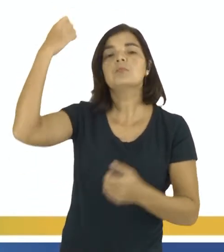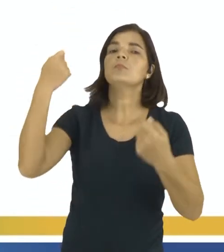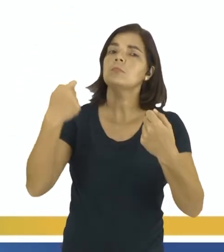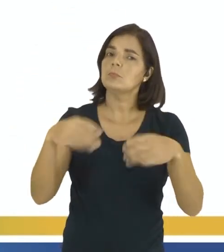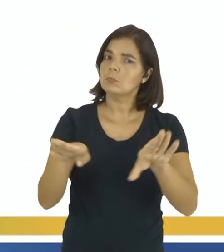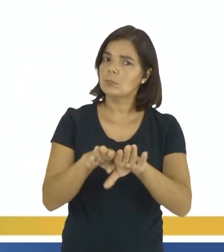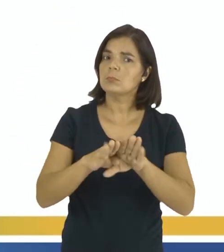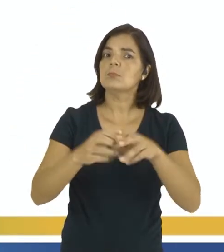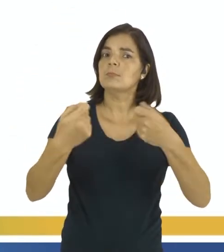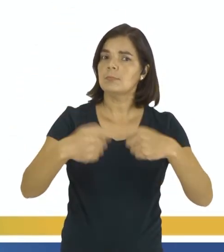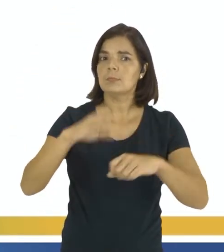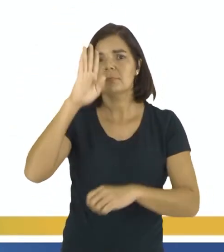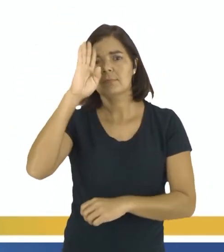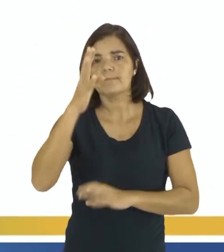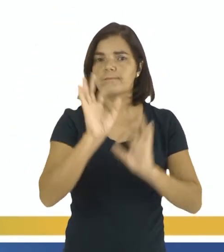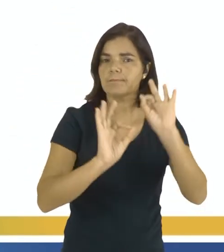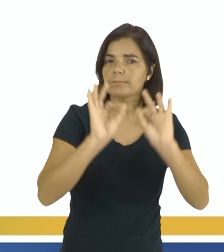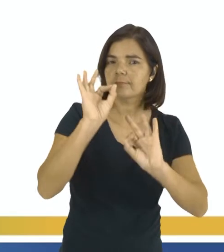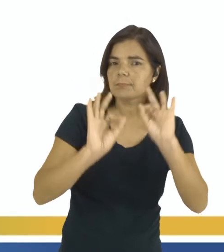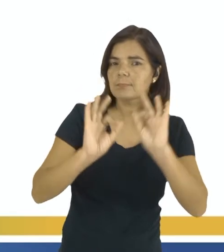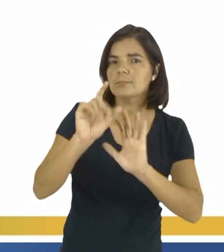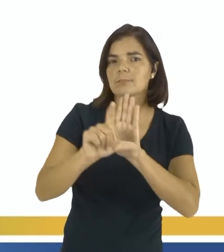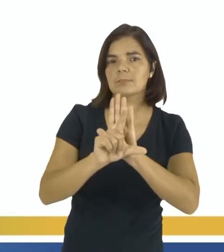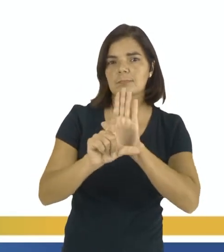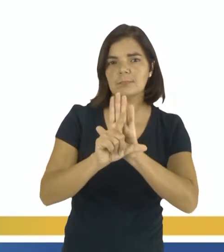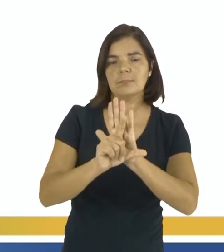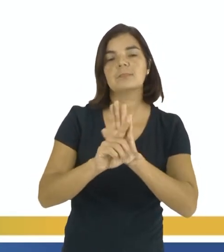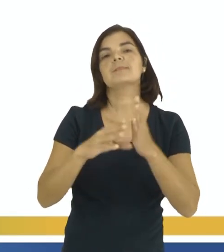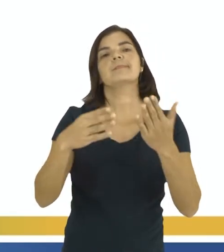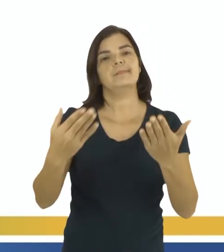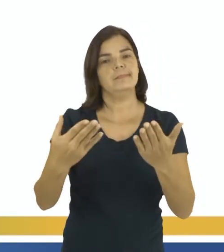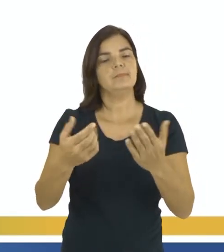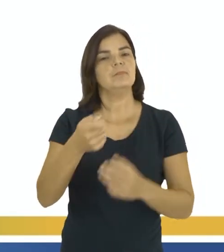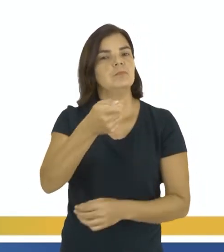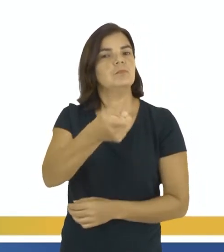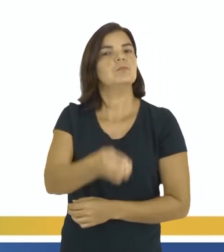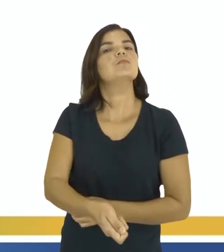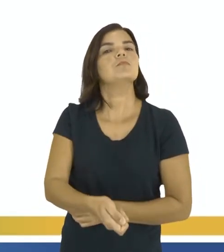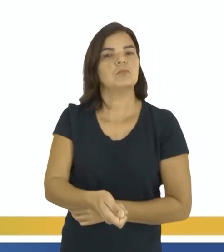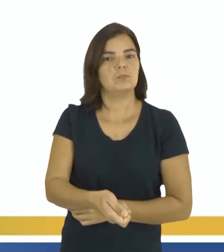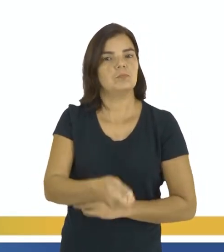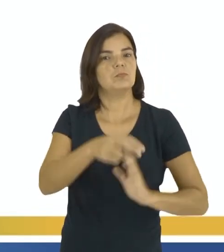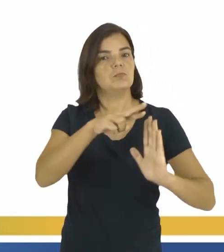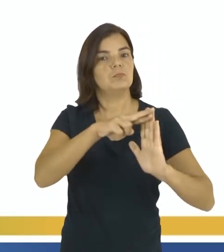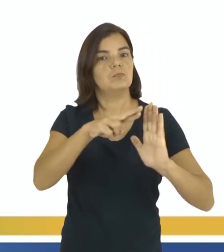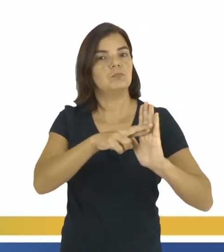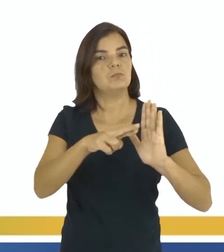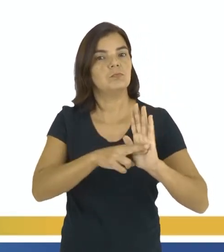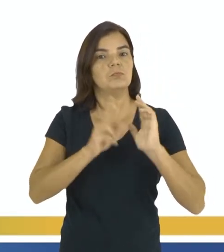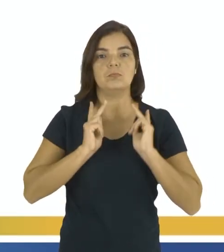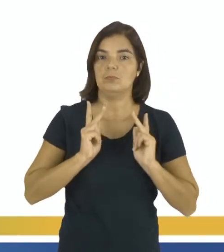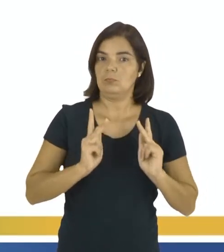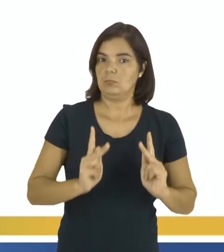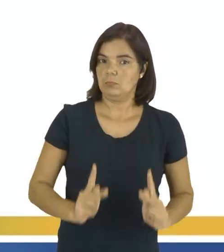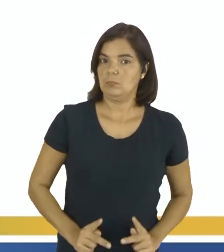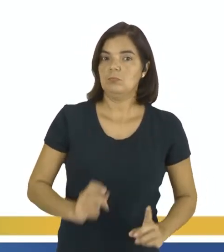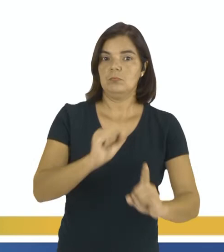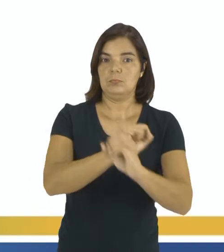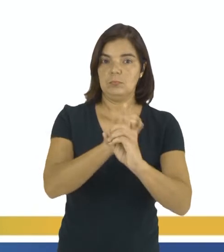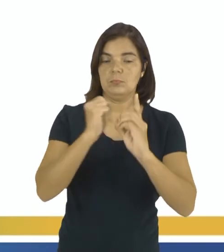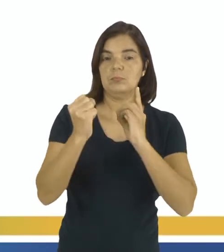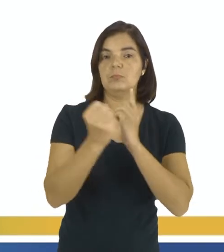acabava interferindo na elaboração das leis e estabelecia padrões de comportamento